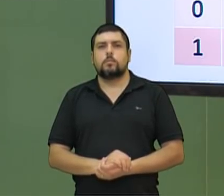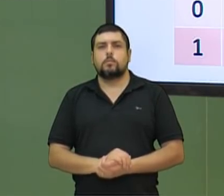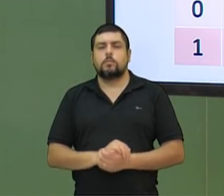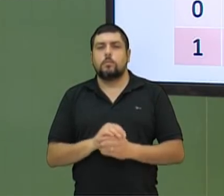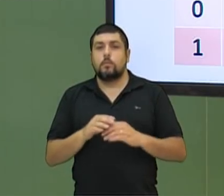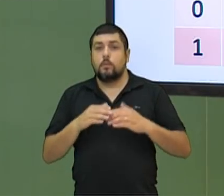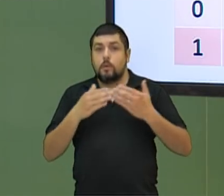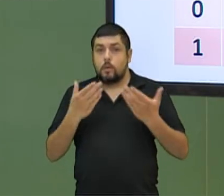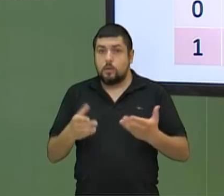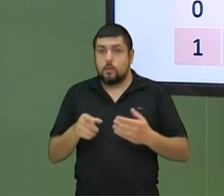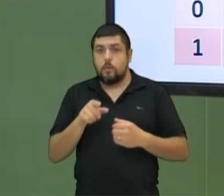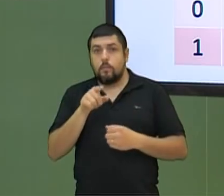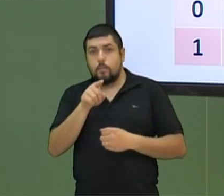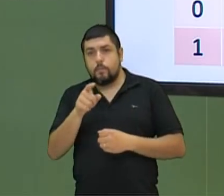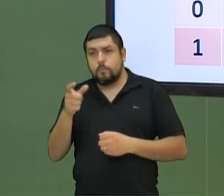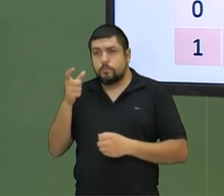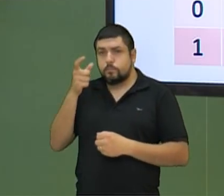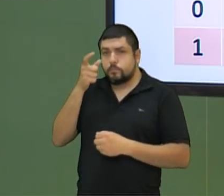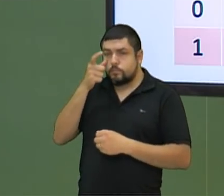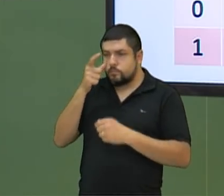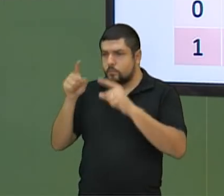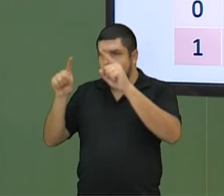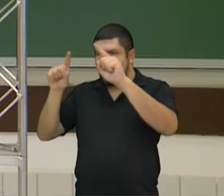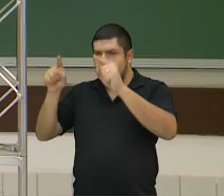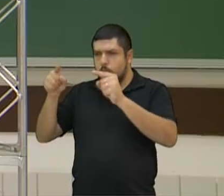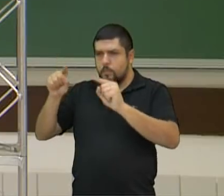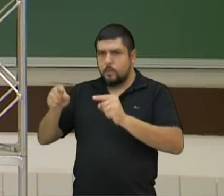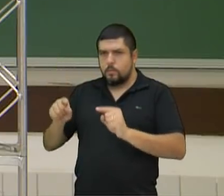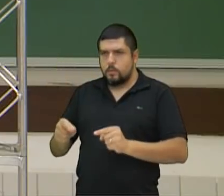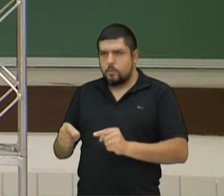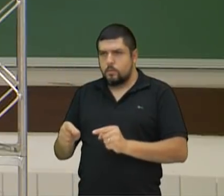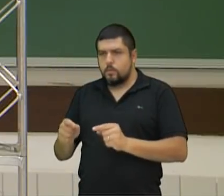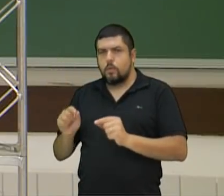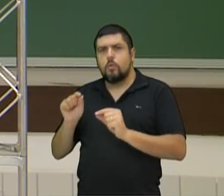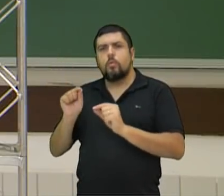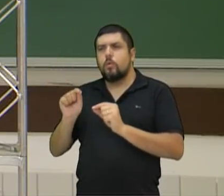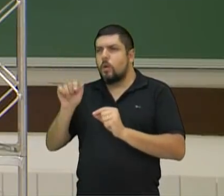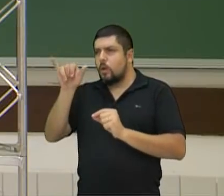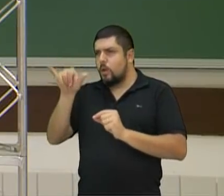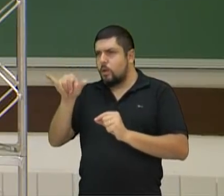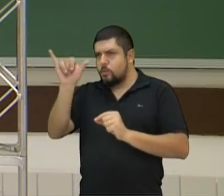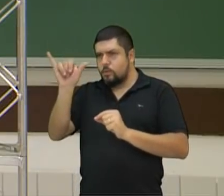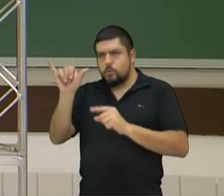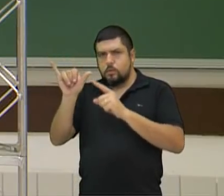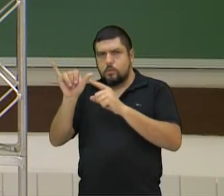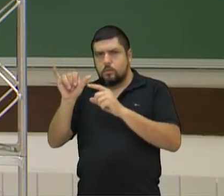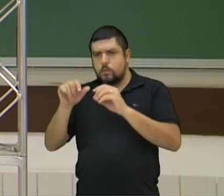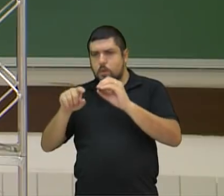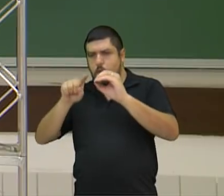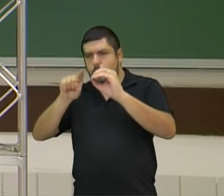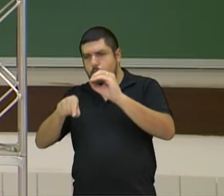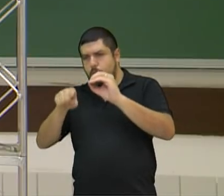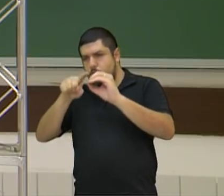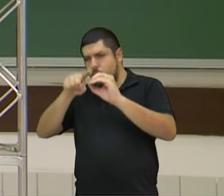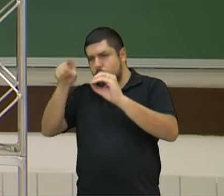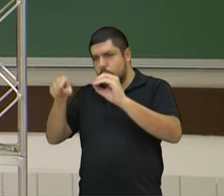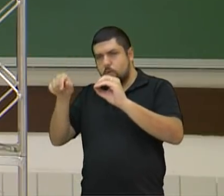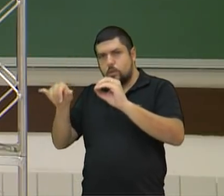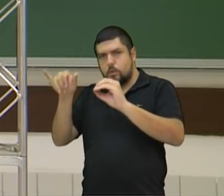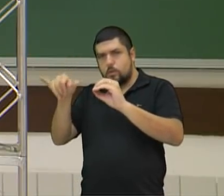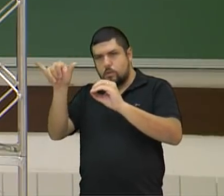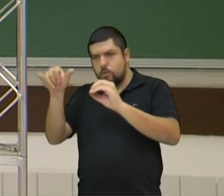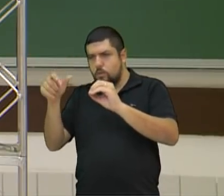Eixo y, os valores do eixo y vão de 0 até 2. Então, 0, 1 e